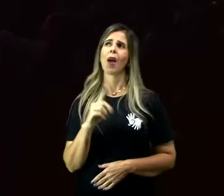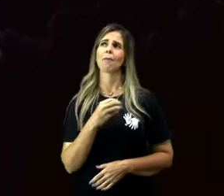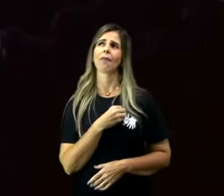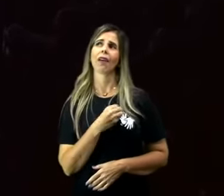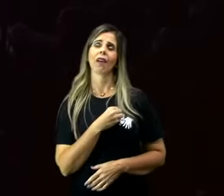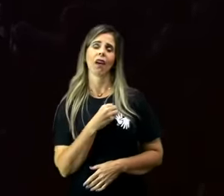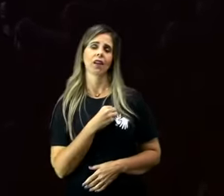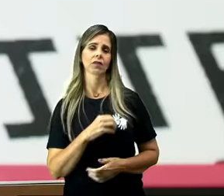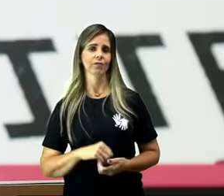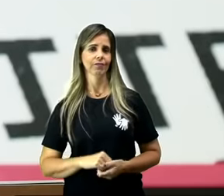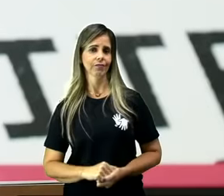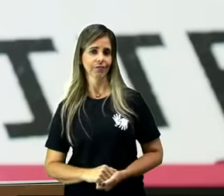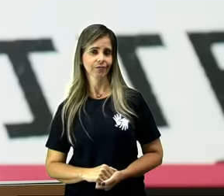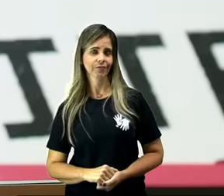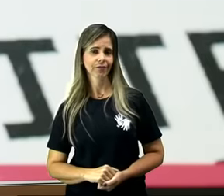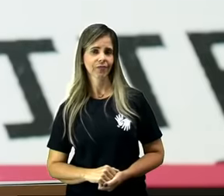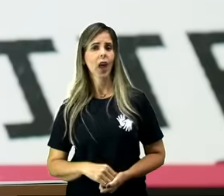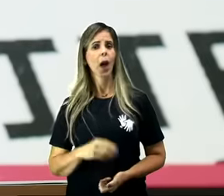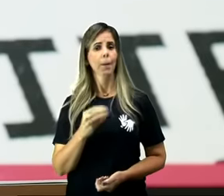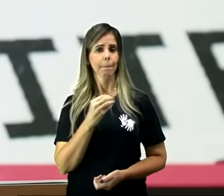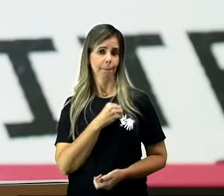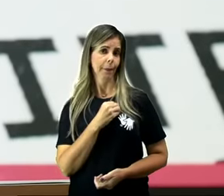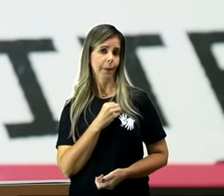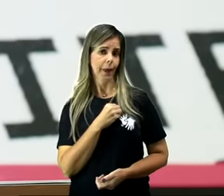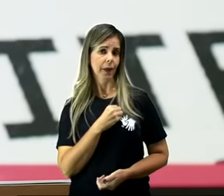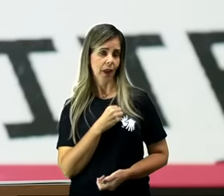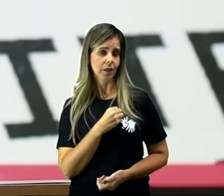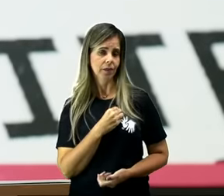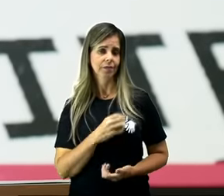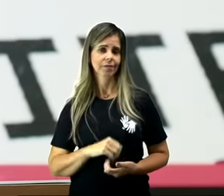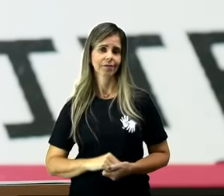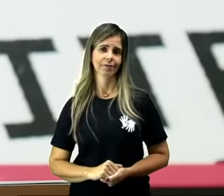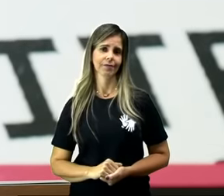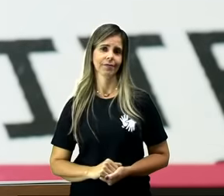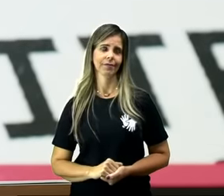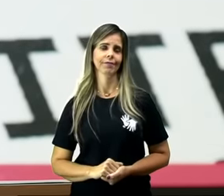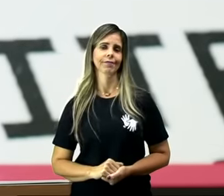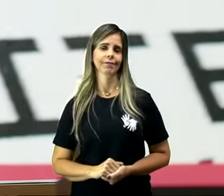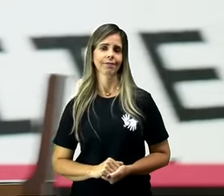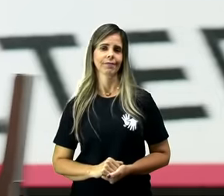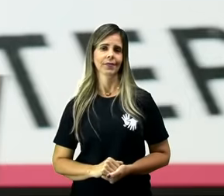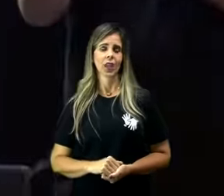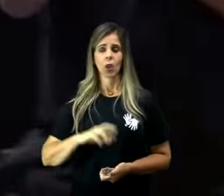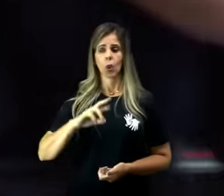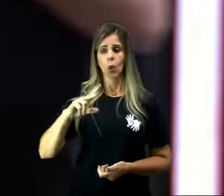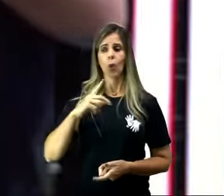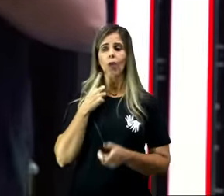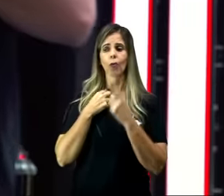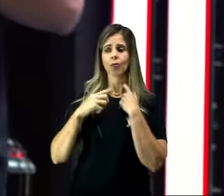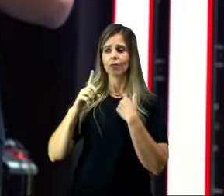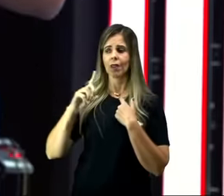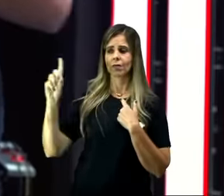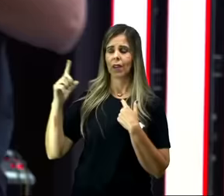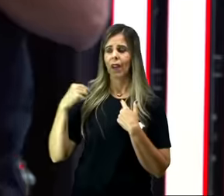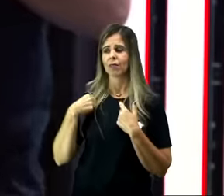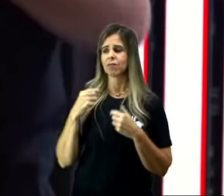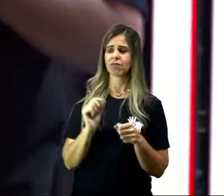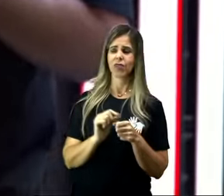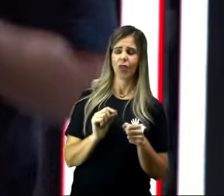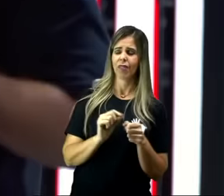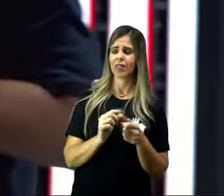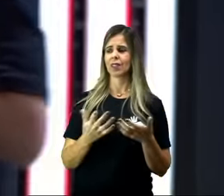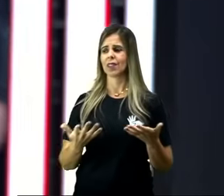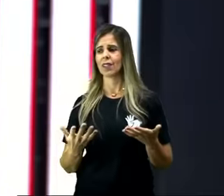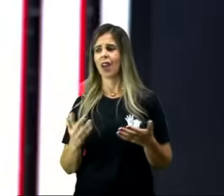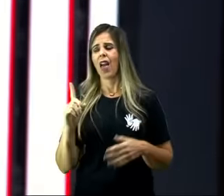deles. Isso é pecado. Não. Nem toda tempestade e vento contrário é sinal